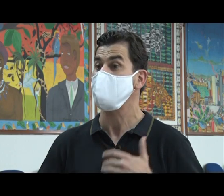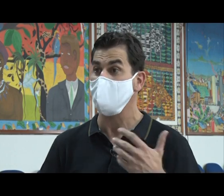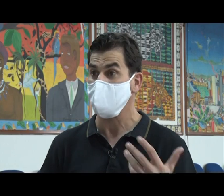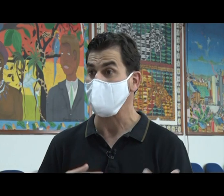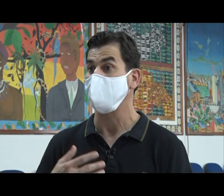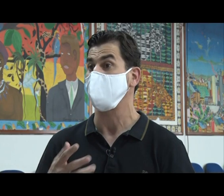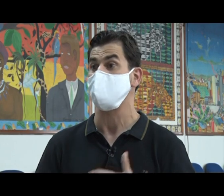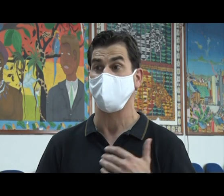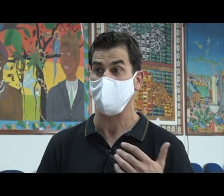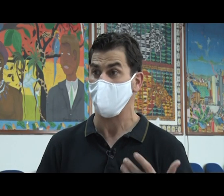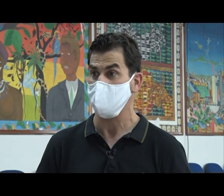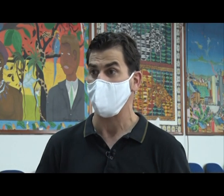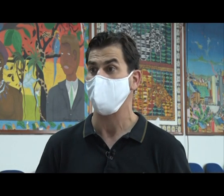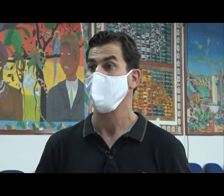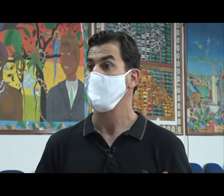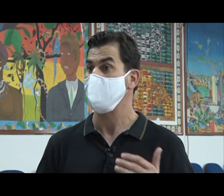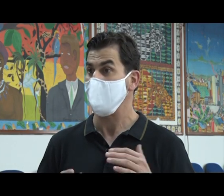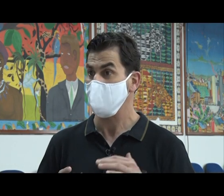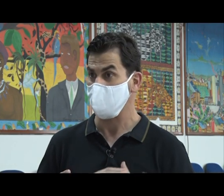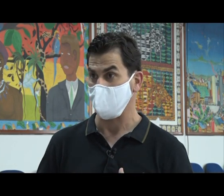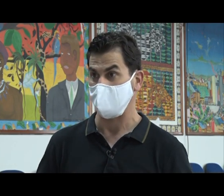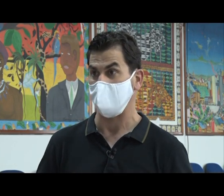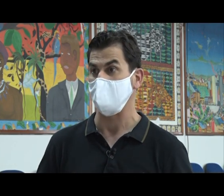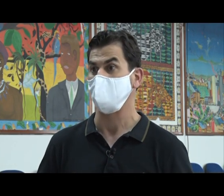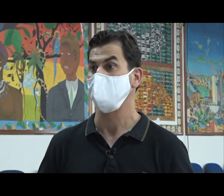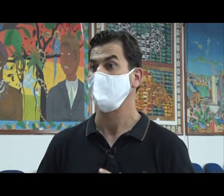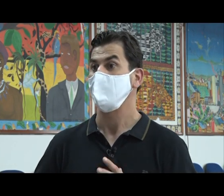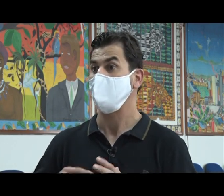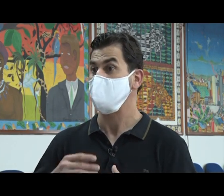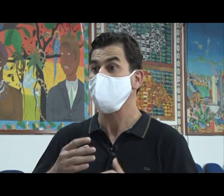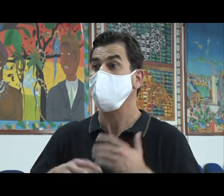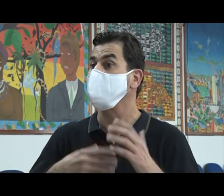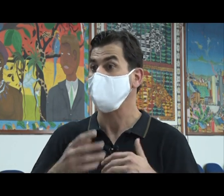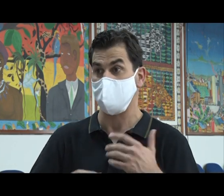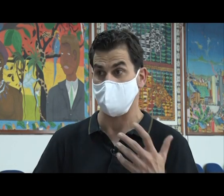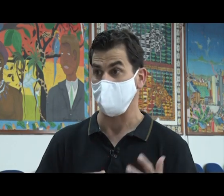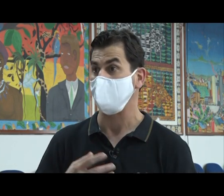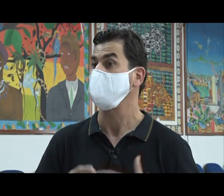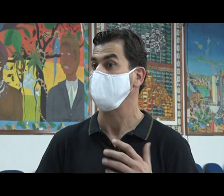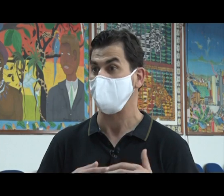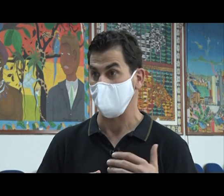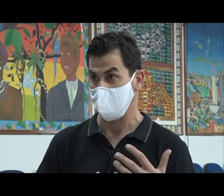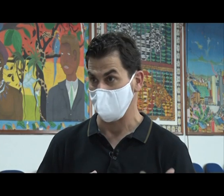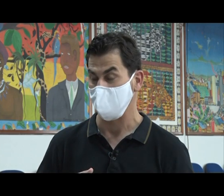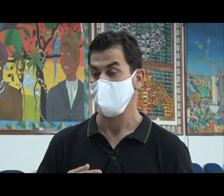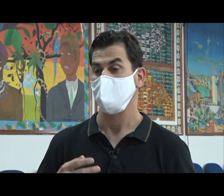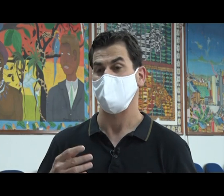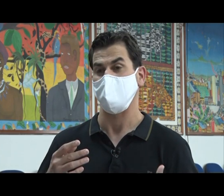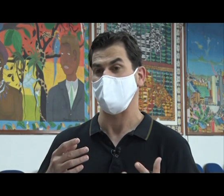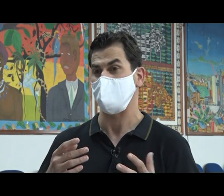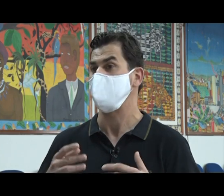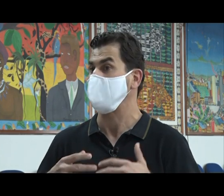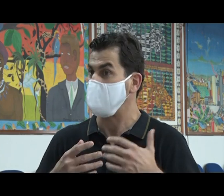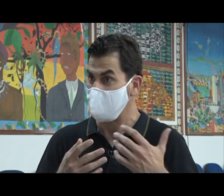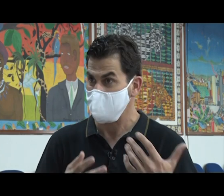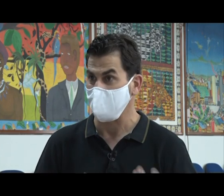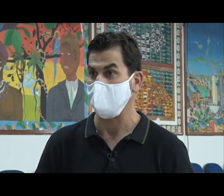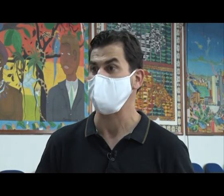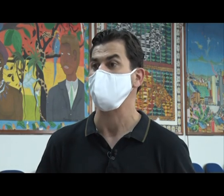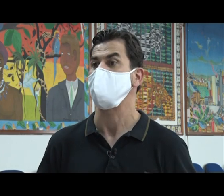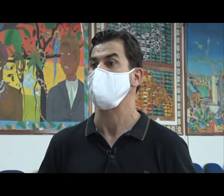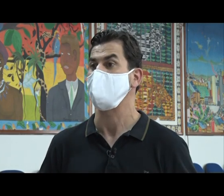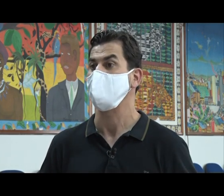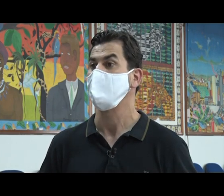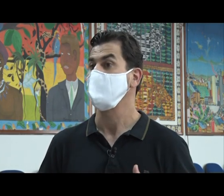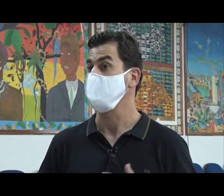acomodar e começamos a conversar. Foi um bate-papo bem descontraído, a gente foi conversando e ele foi falando da preocupação